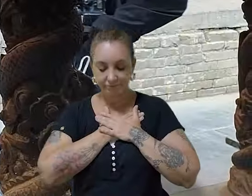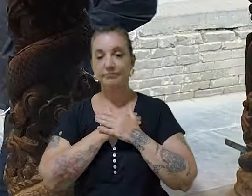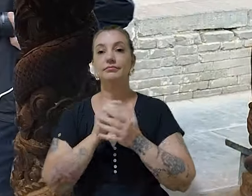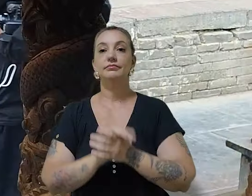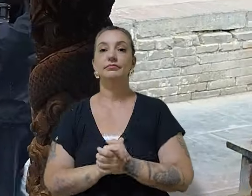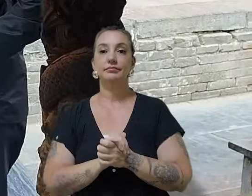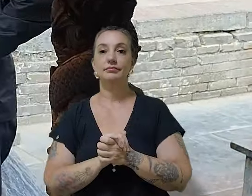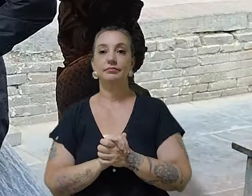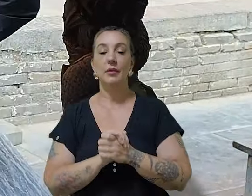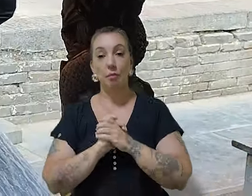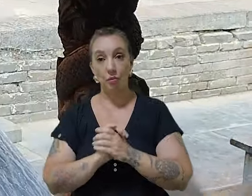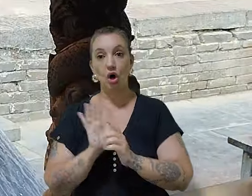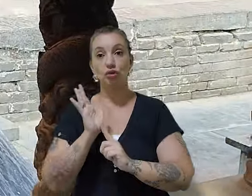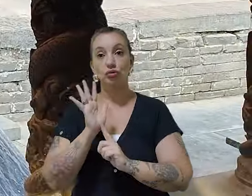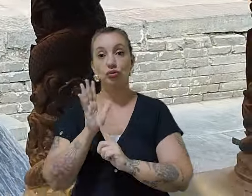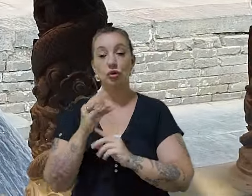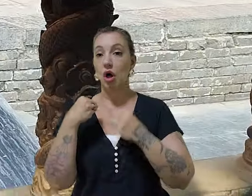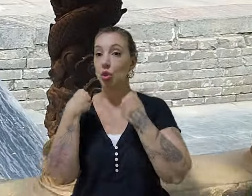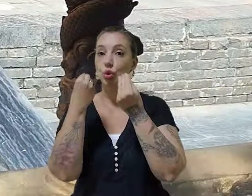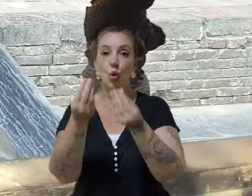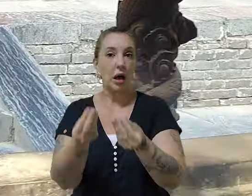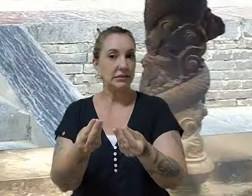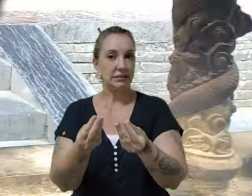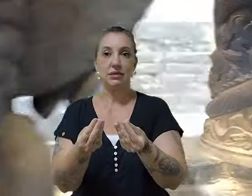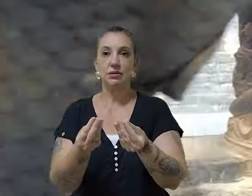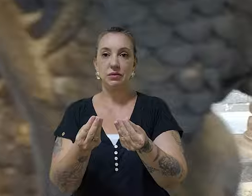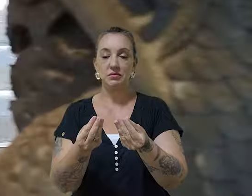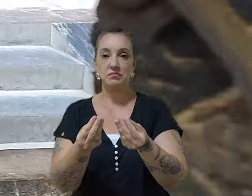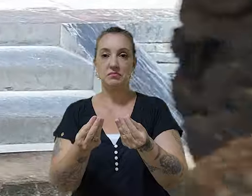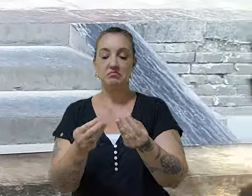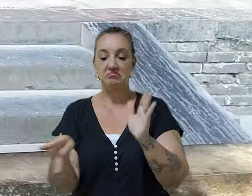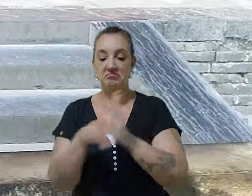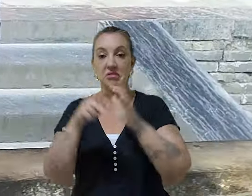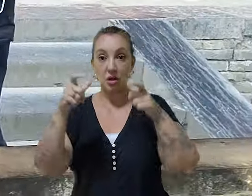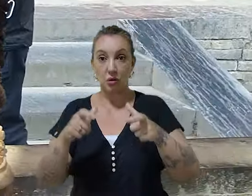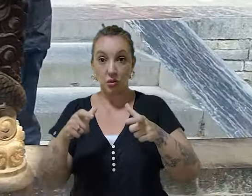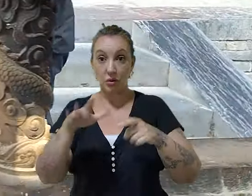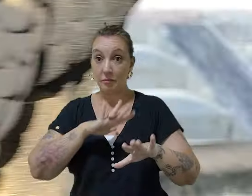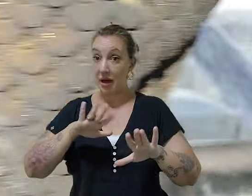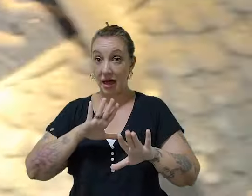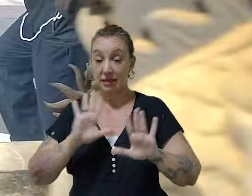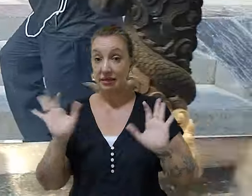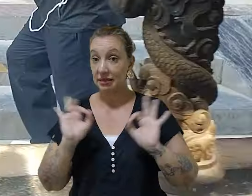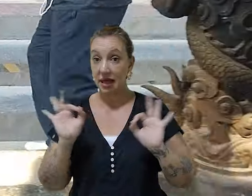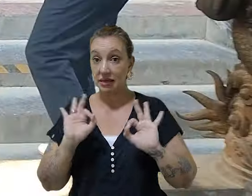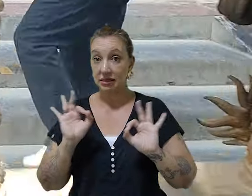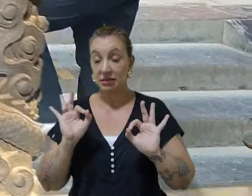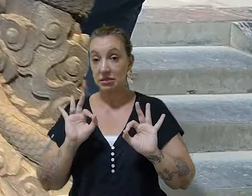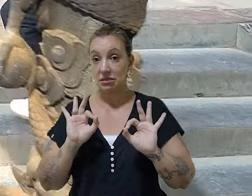pode oferecer uma doação pro templo, mas nada